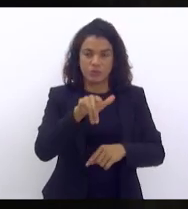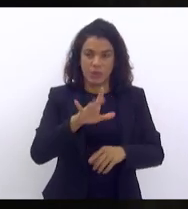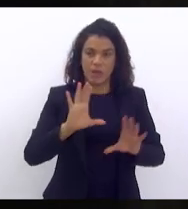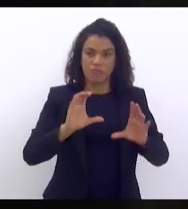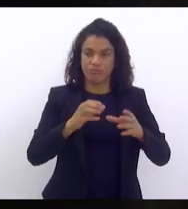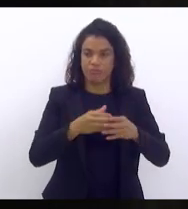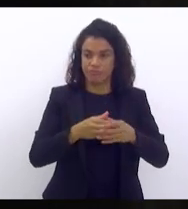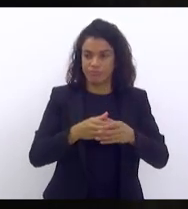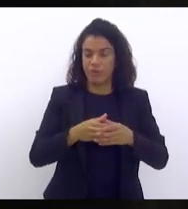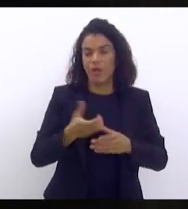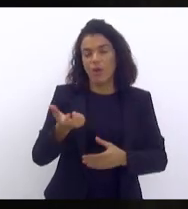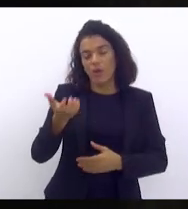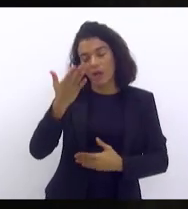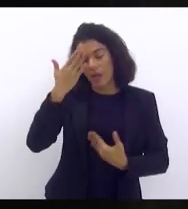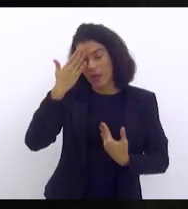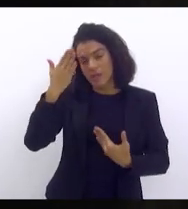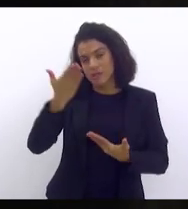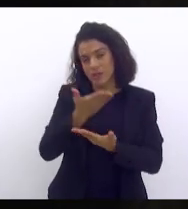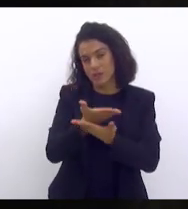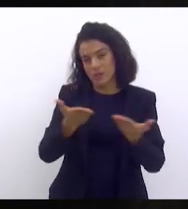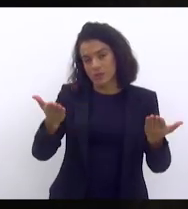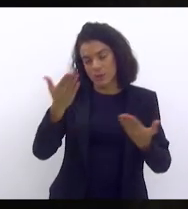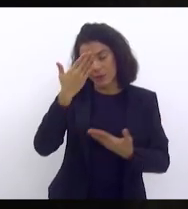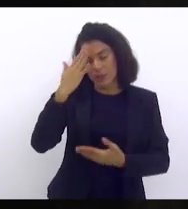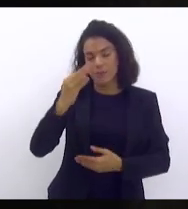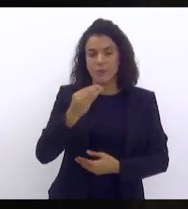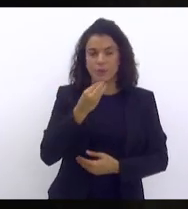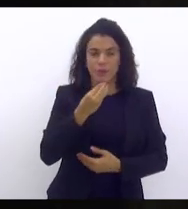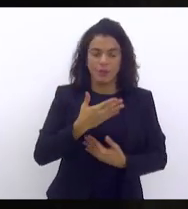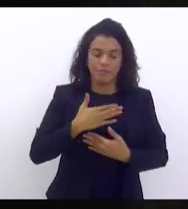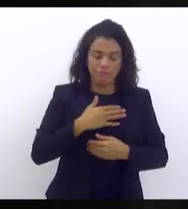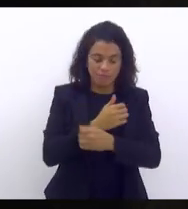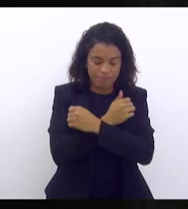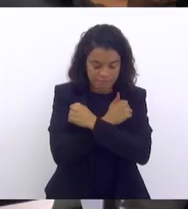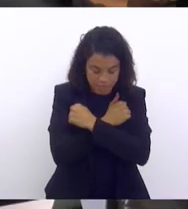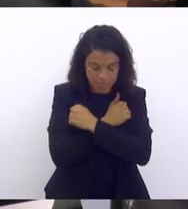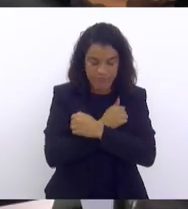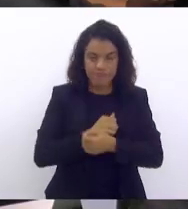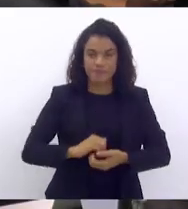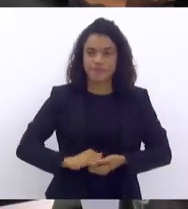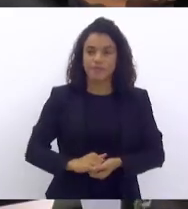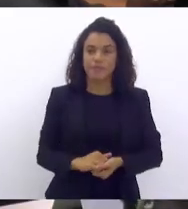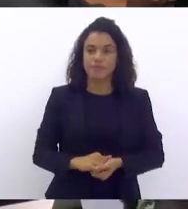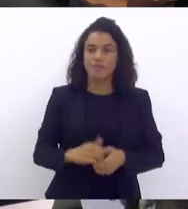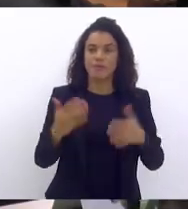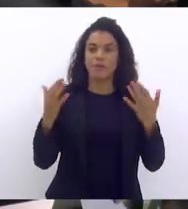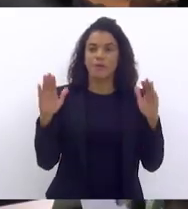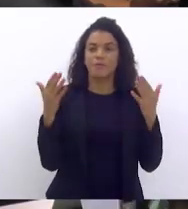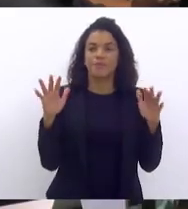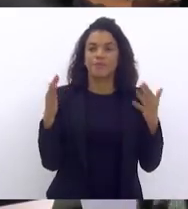categoria. Quero agradecer a todos, muito obrigado pela sua oportunidade. Um abraço a todos.